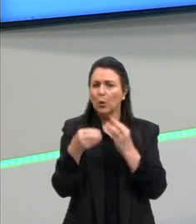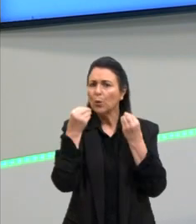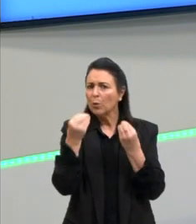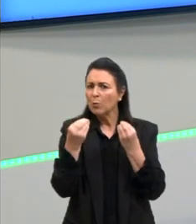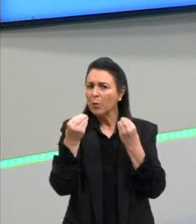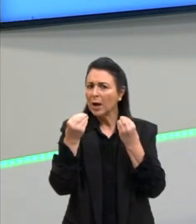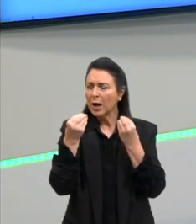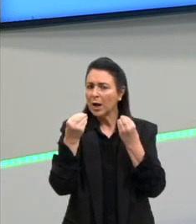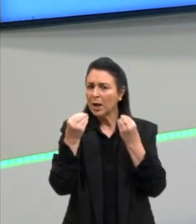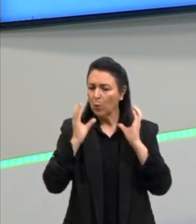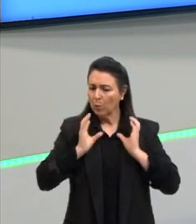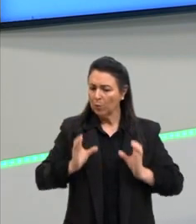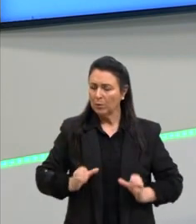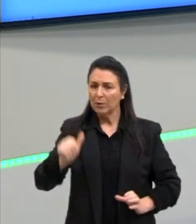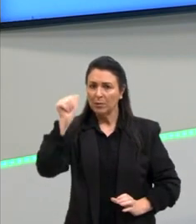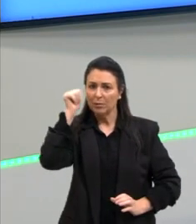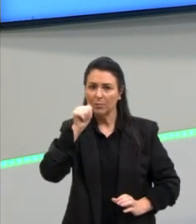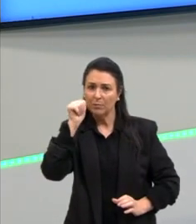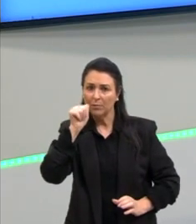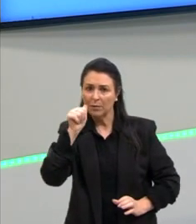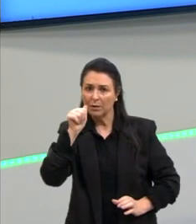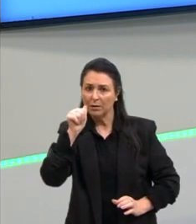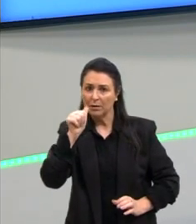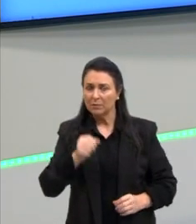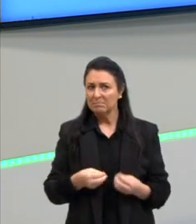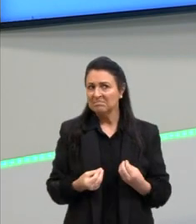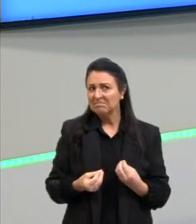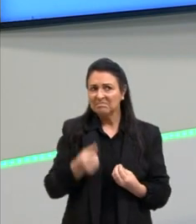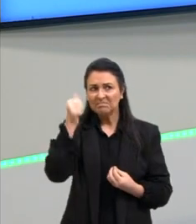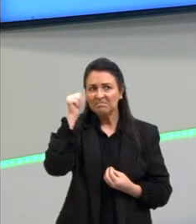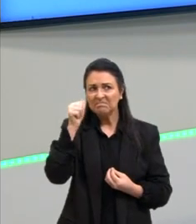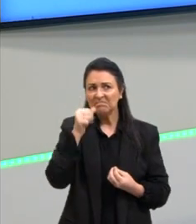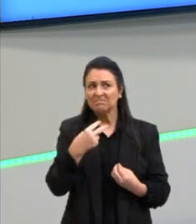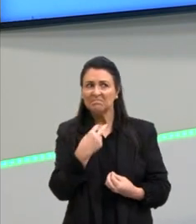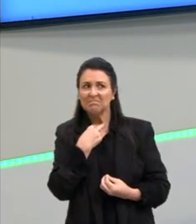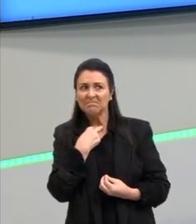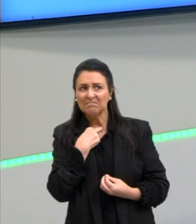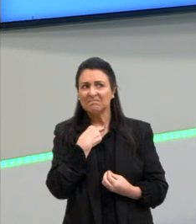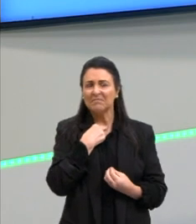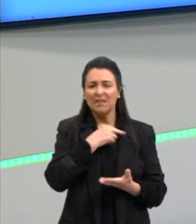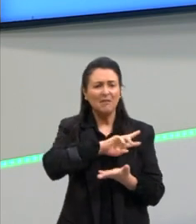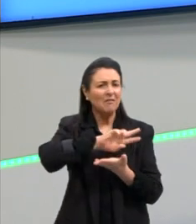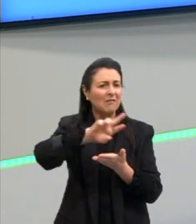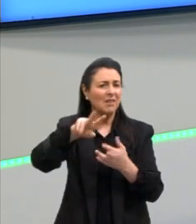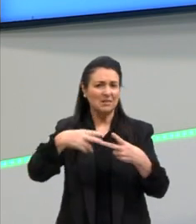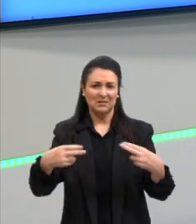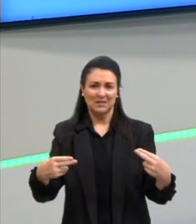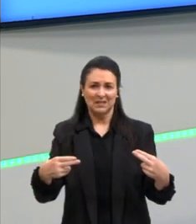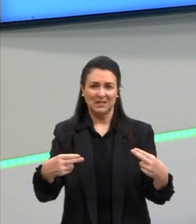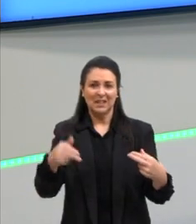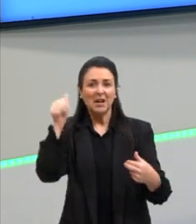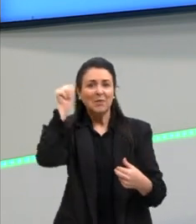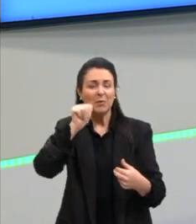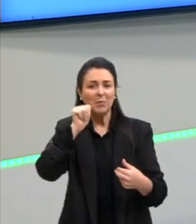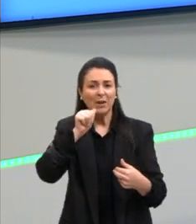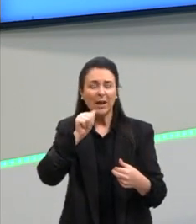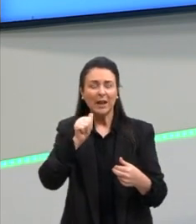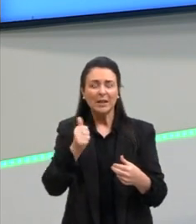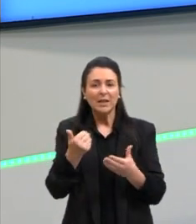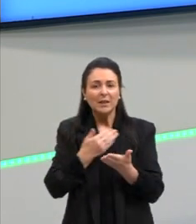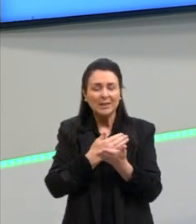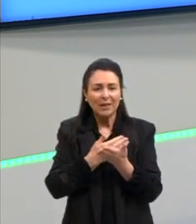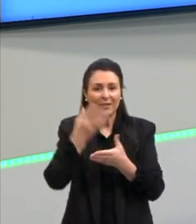postura dessa mulher ela não pode muitas coisas é uma mulher que era na que a rádio que nasceu para ser